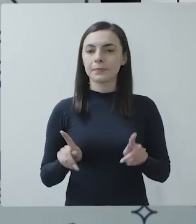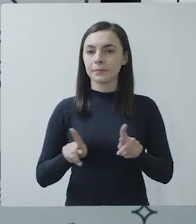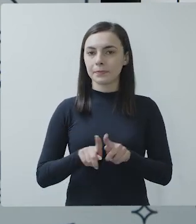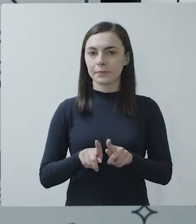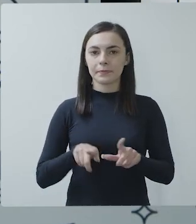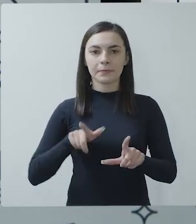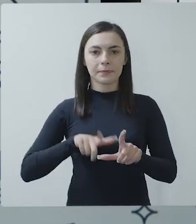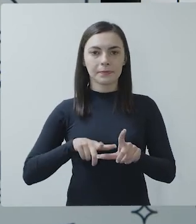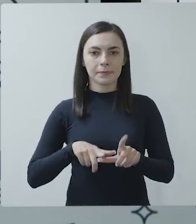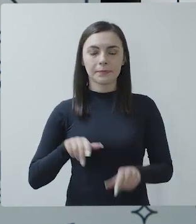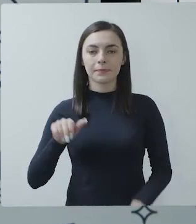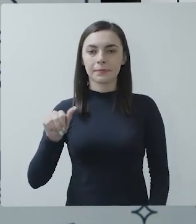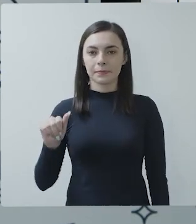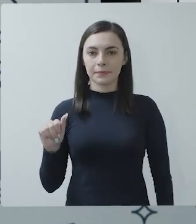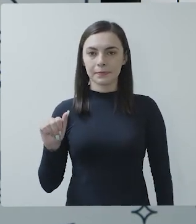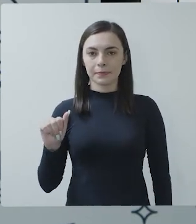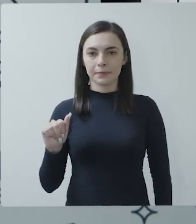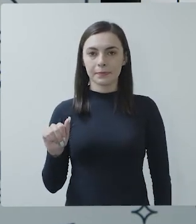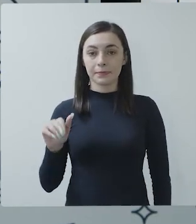da letra A.